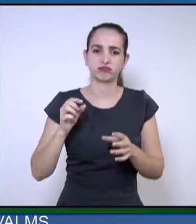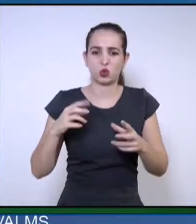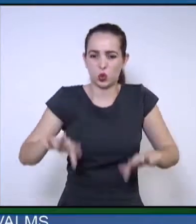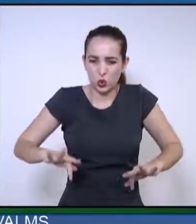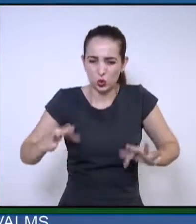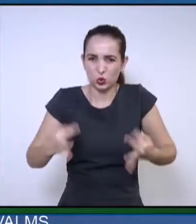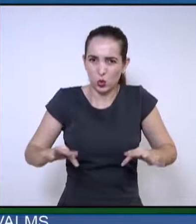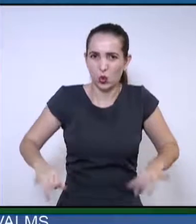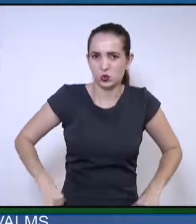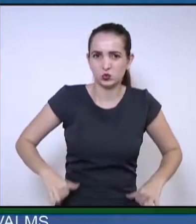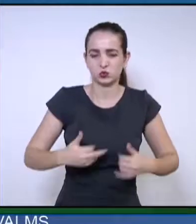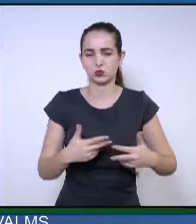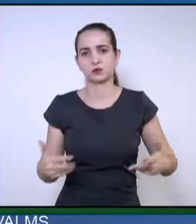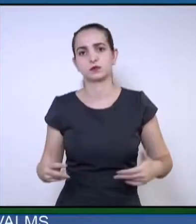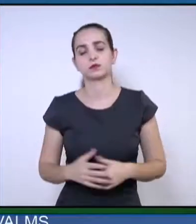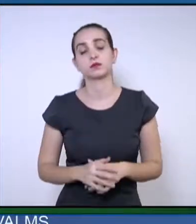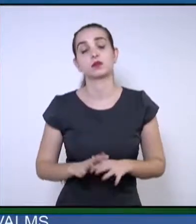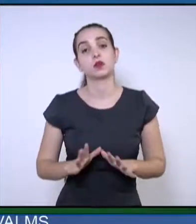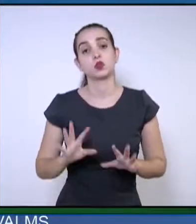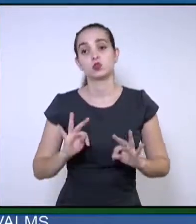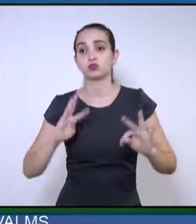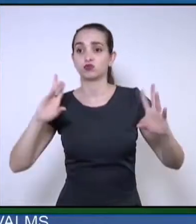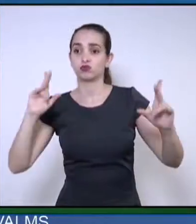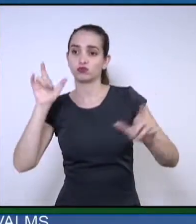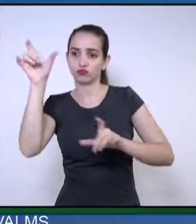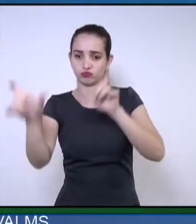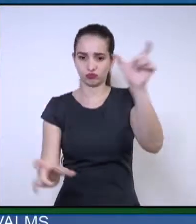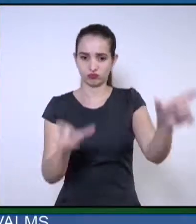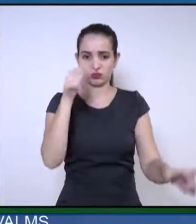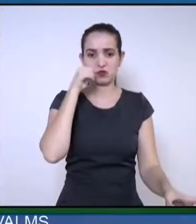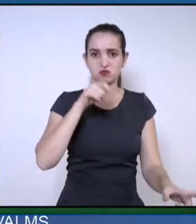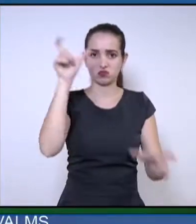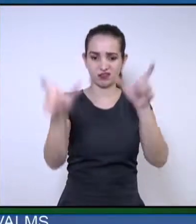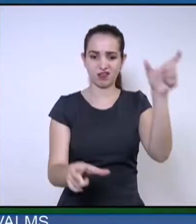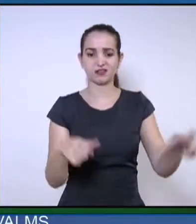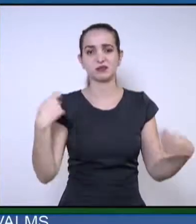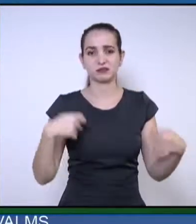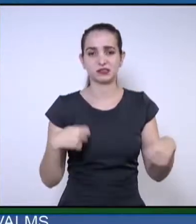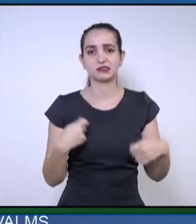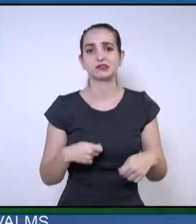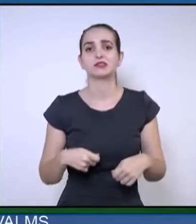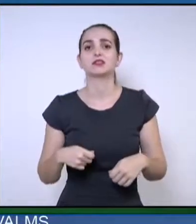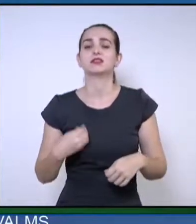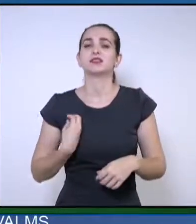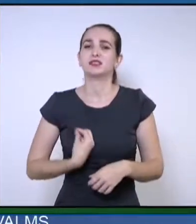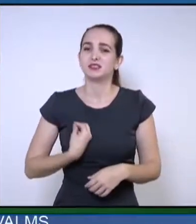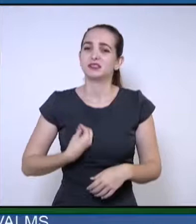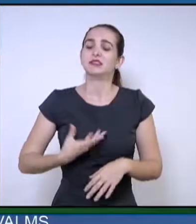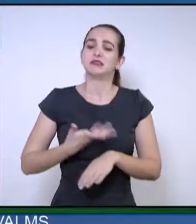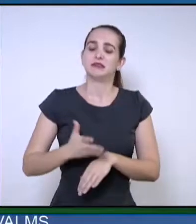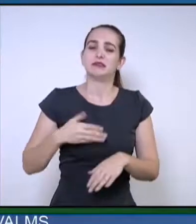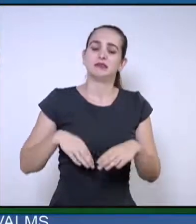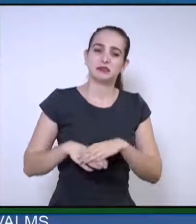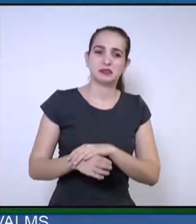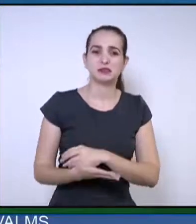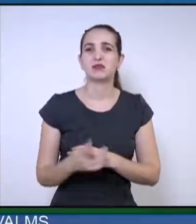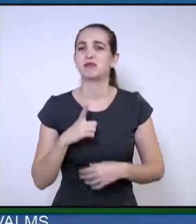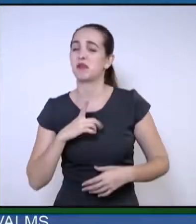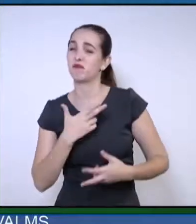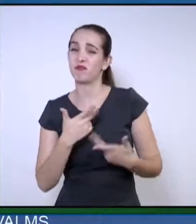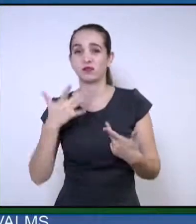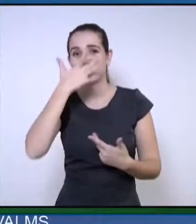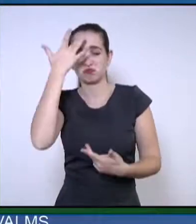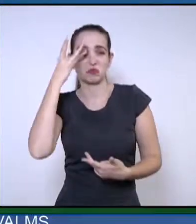das mulheres brasileiras. Você tem que conviver com a barbárie dessa, com a covardia dessa.